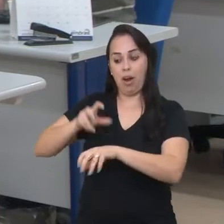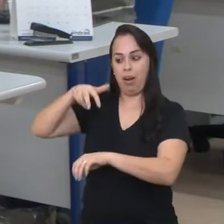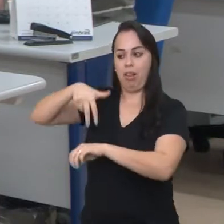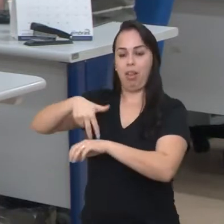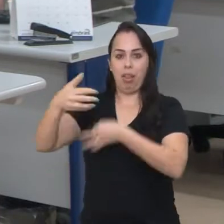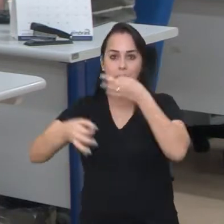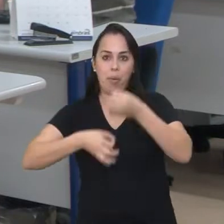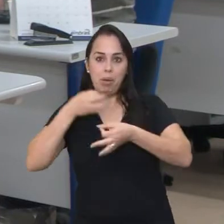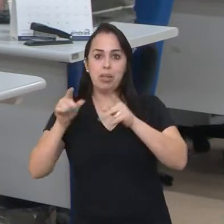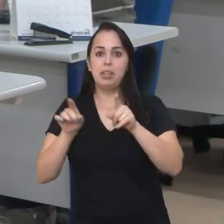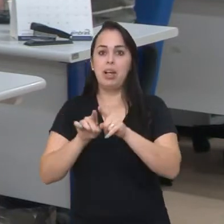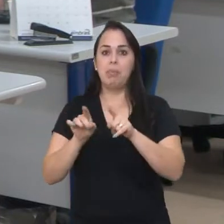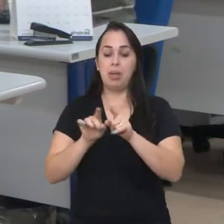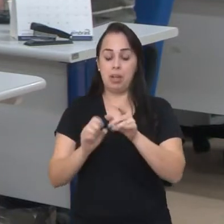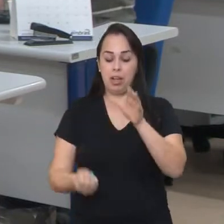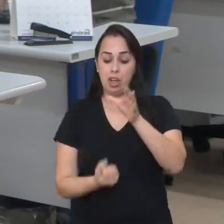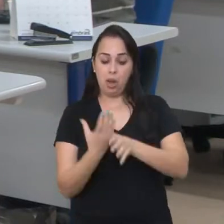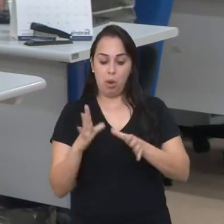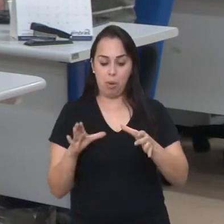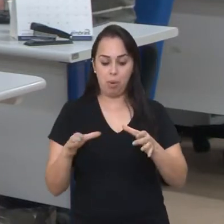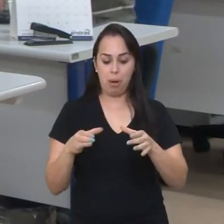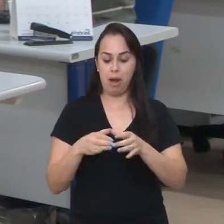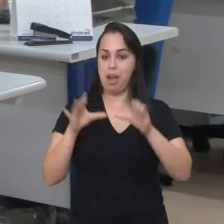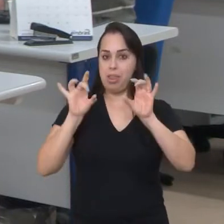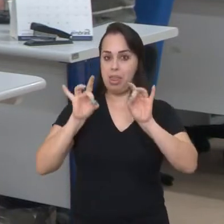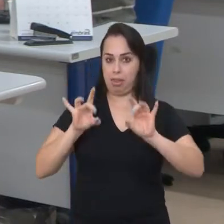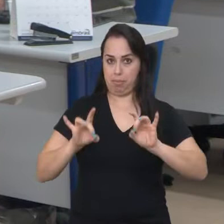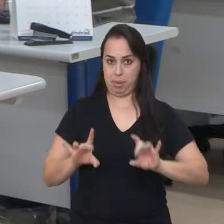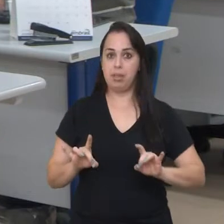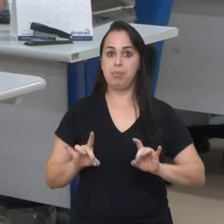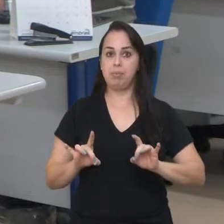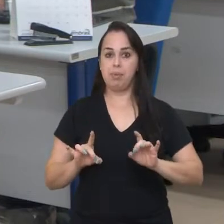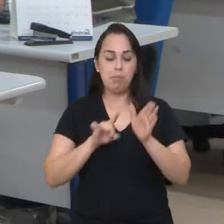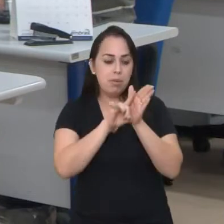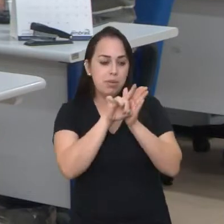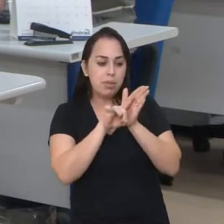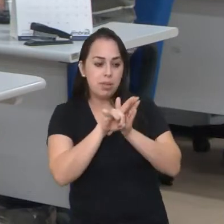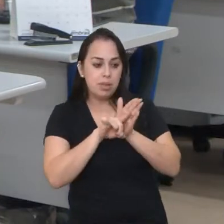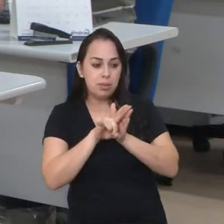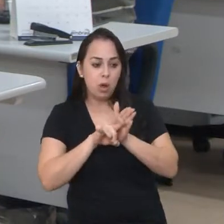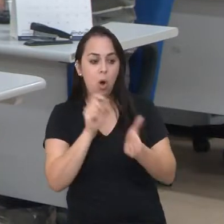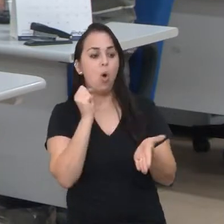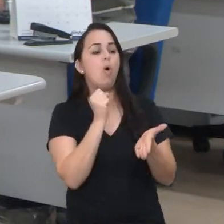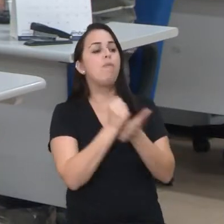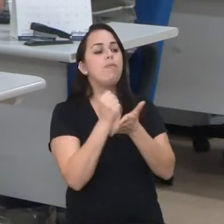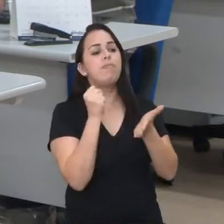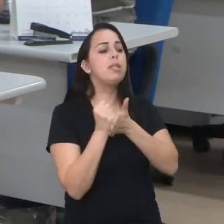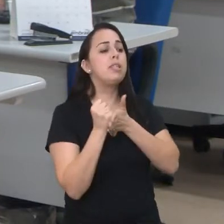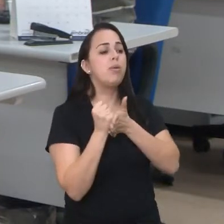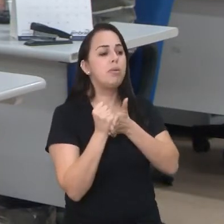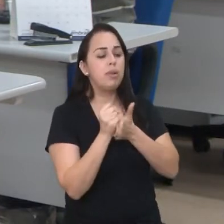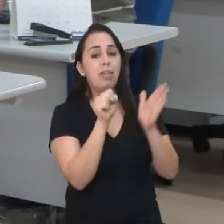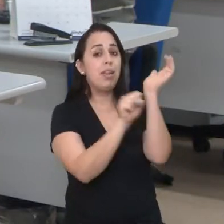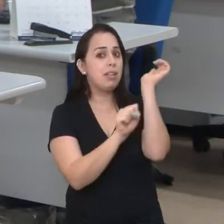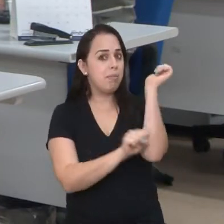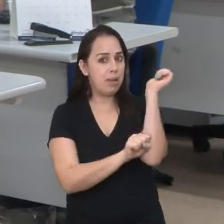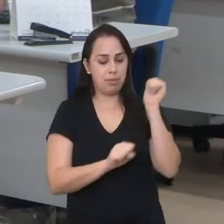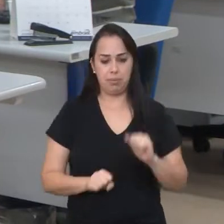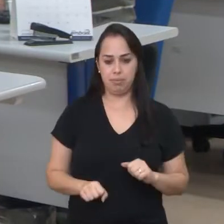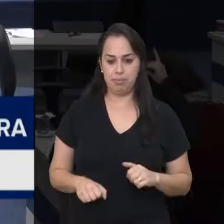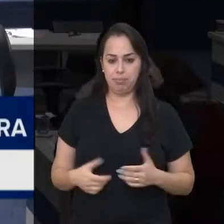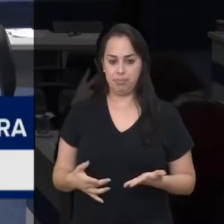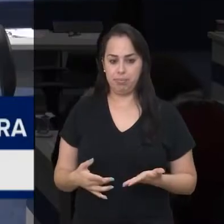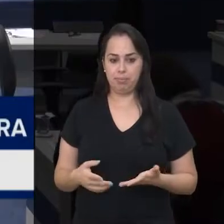Os parlamentares ainda formalizaram a criação de uma nova comissão especial de inquérito para averiguar o contrato da Sabesp com o